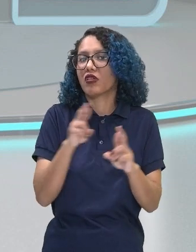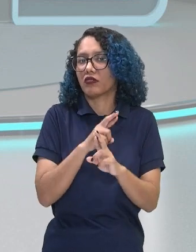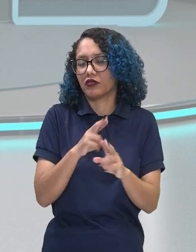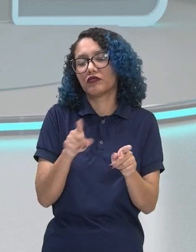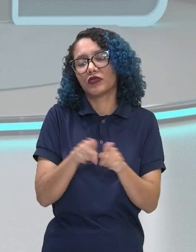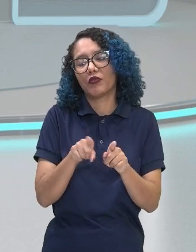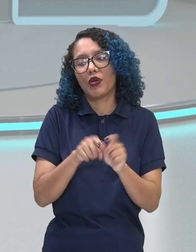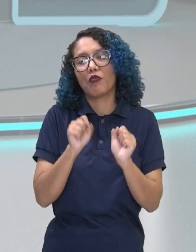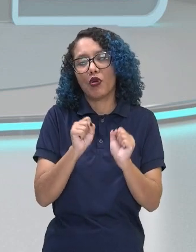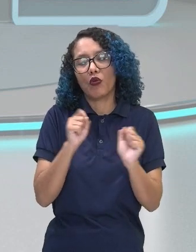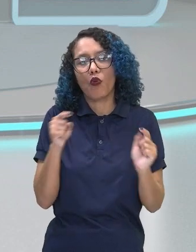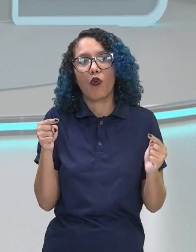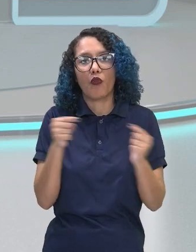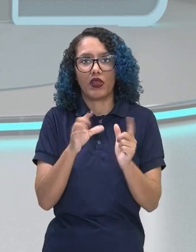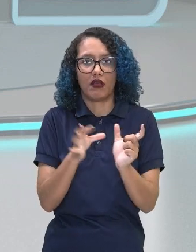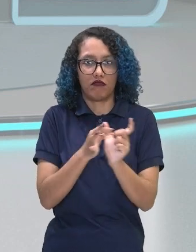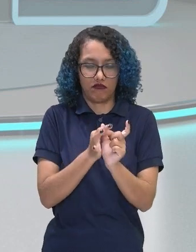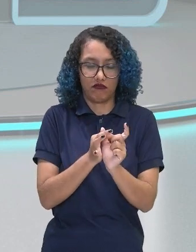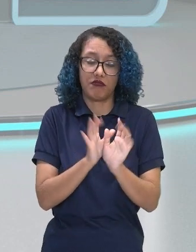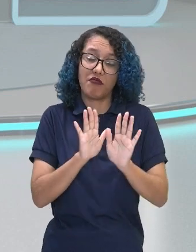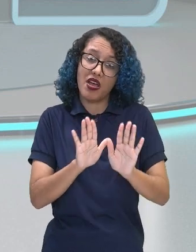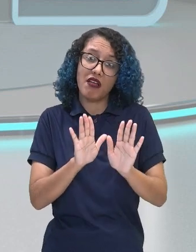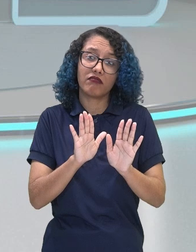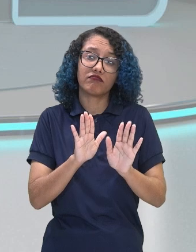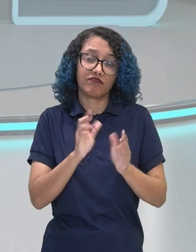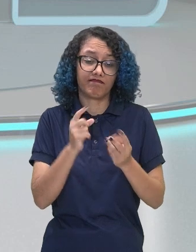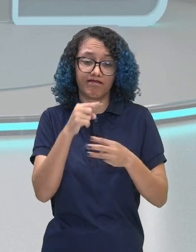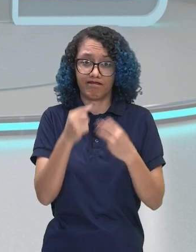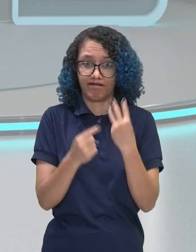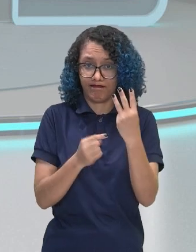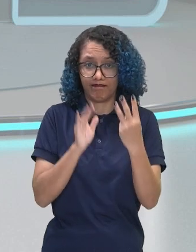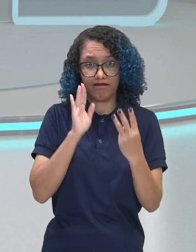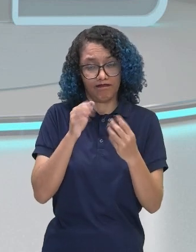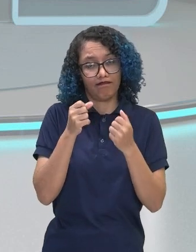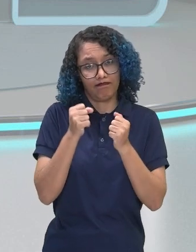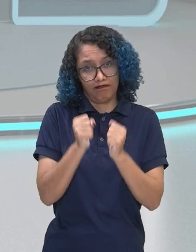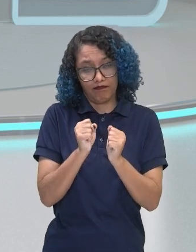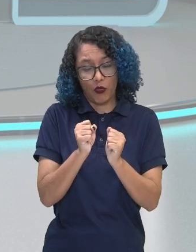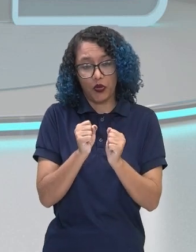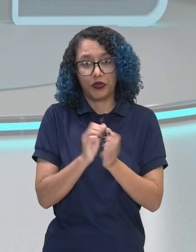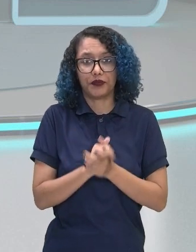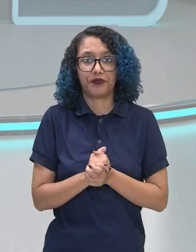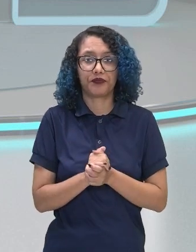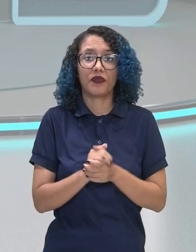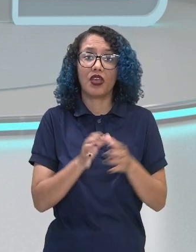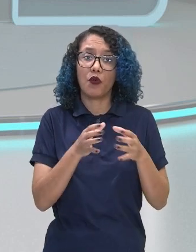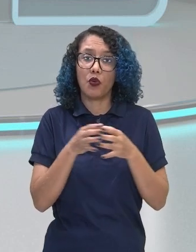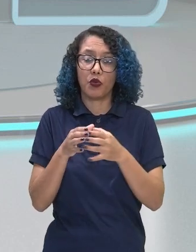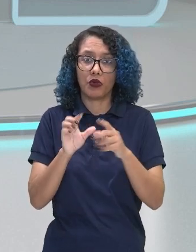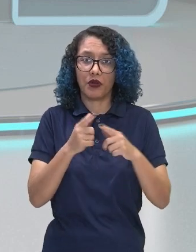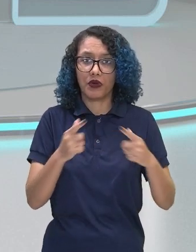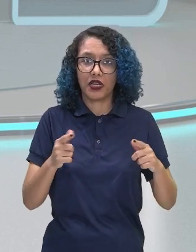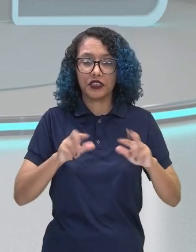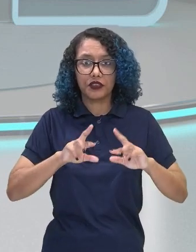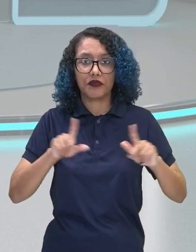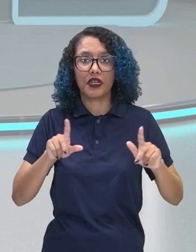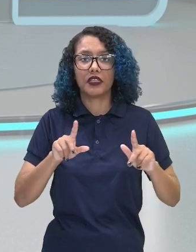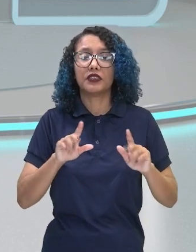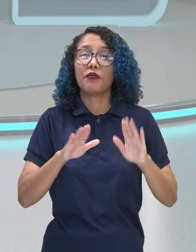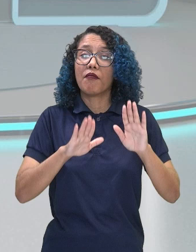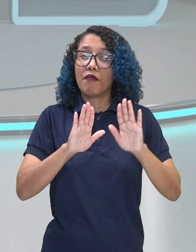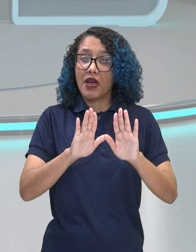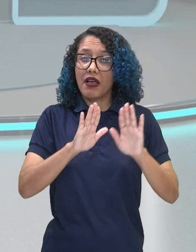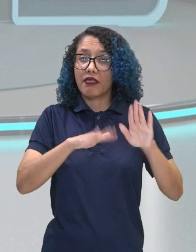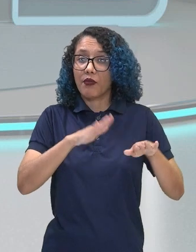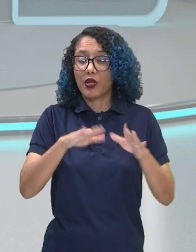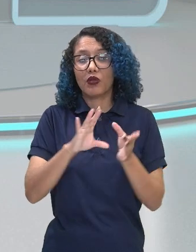A depender do contexto, mas basicamente essas três. Então são classes gramaticais diferentes que dentro do contexto,